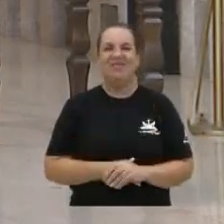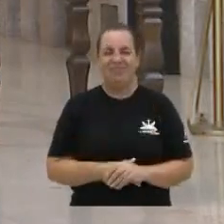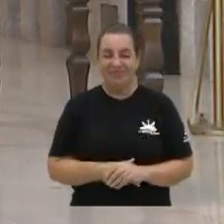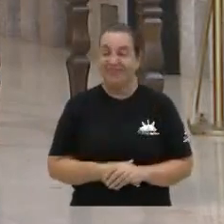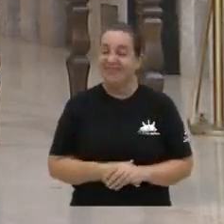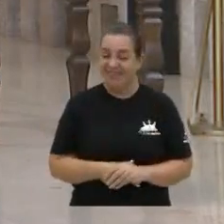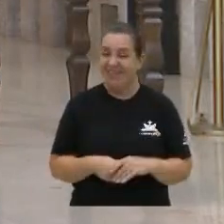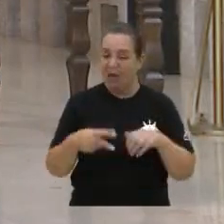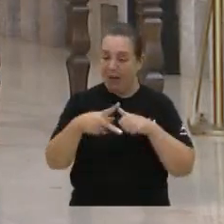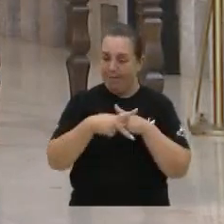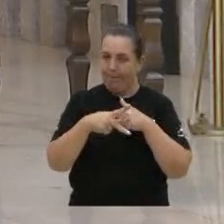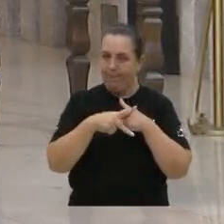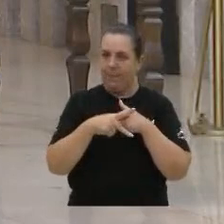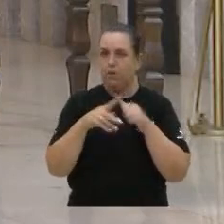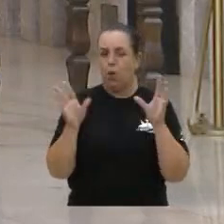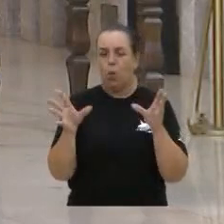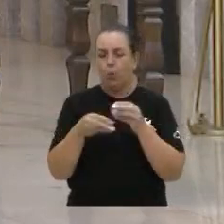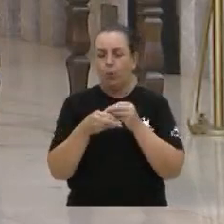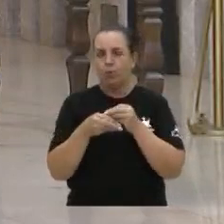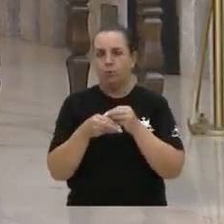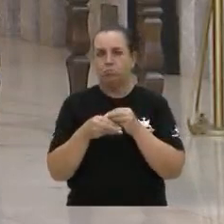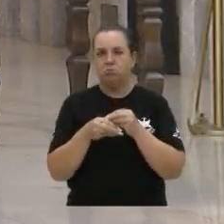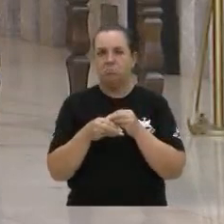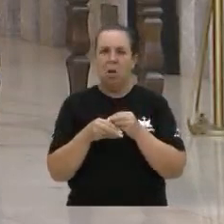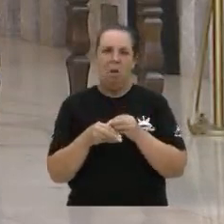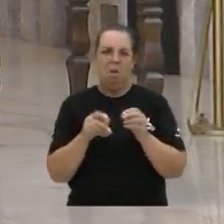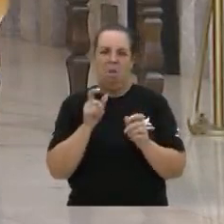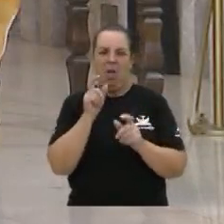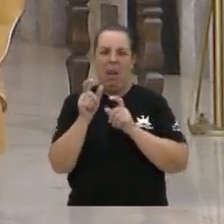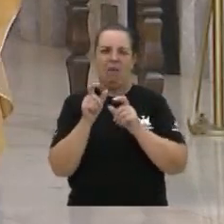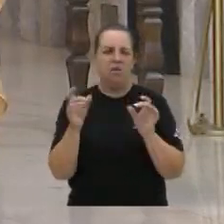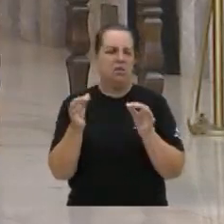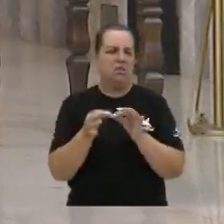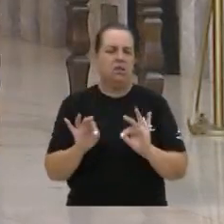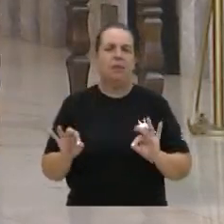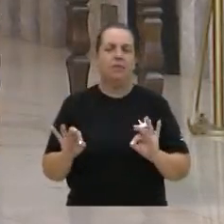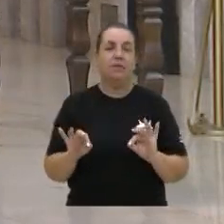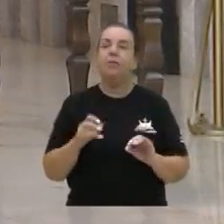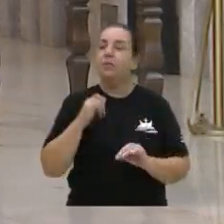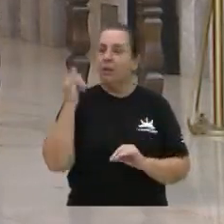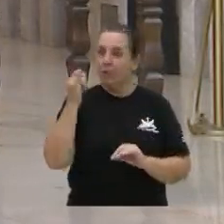que Pedro faz em poucas palavras. O que é importante